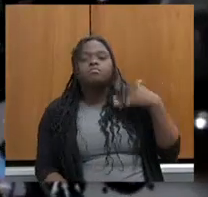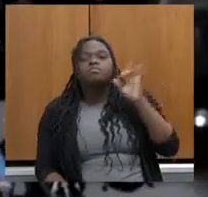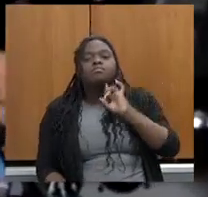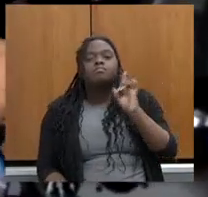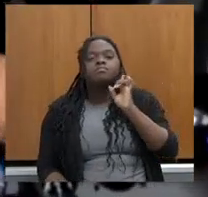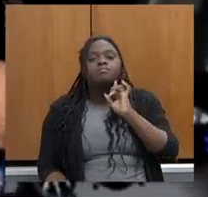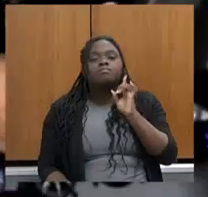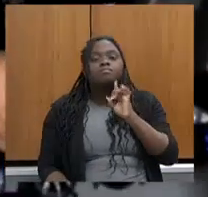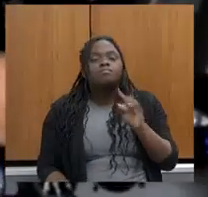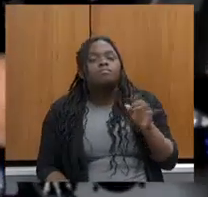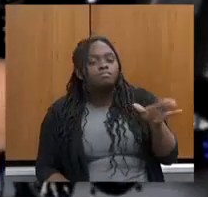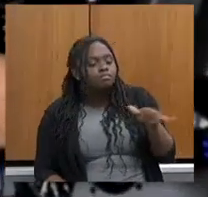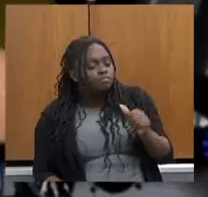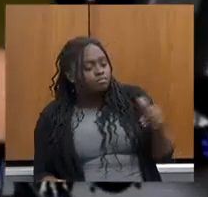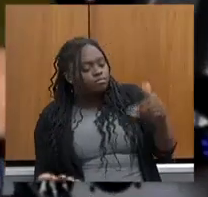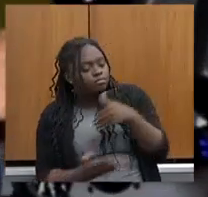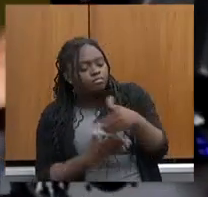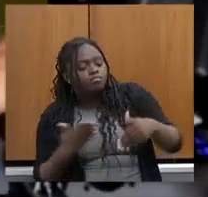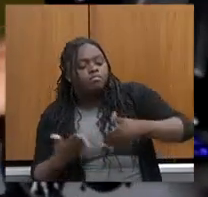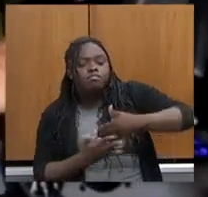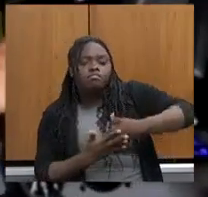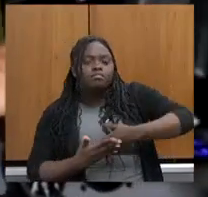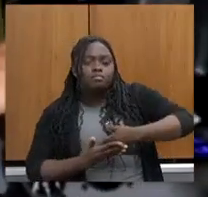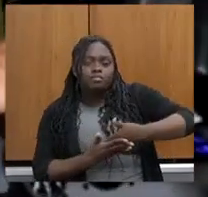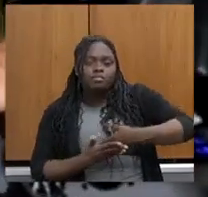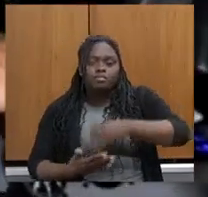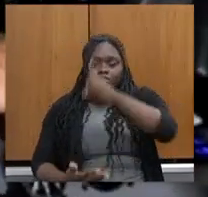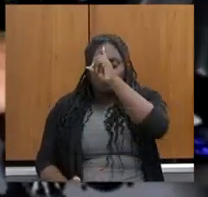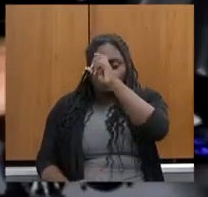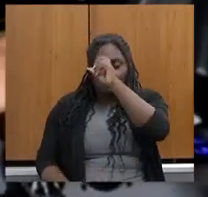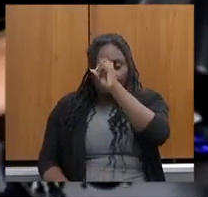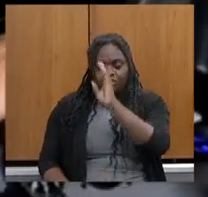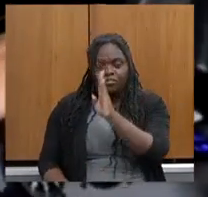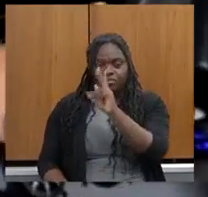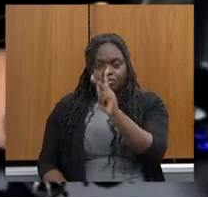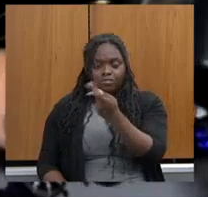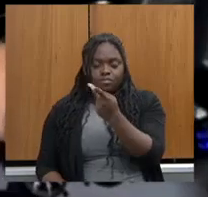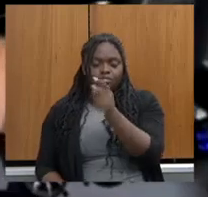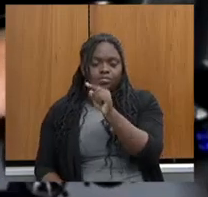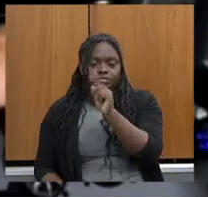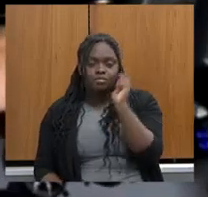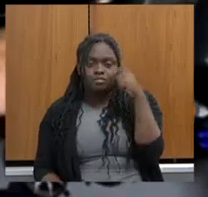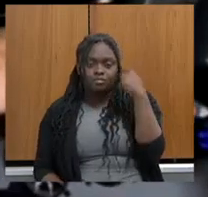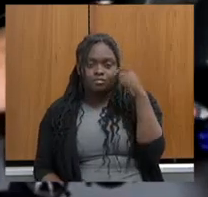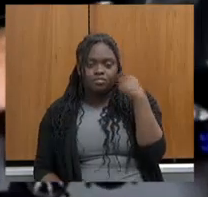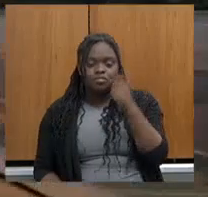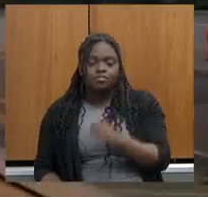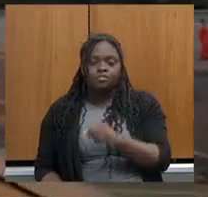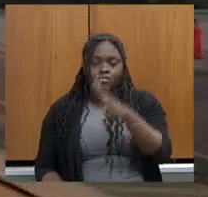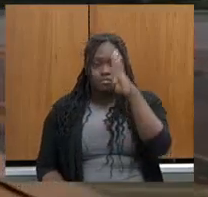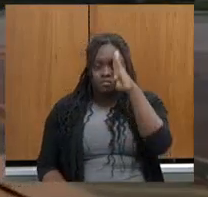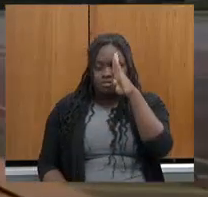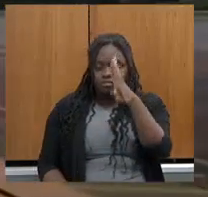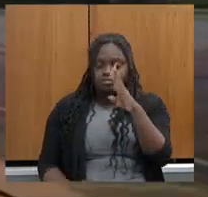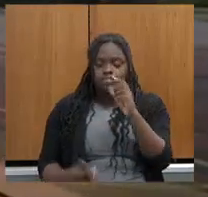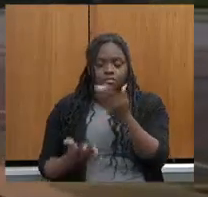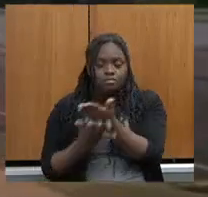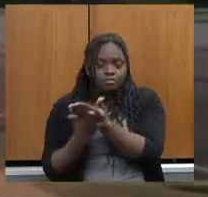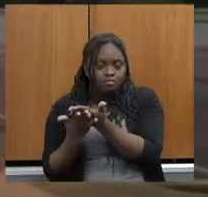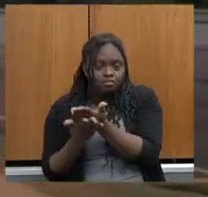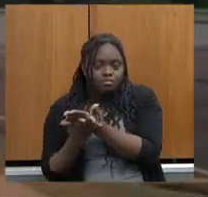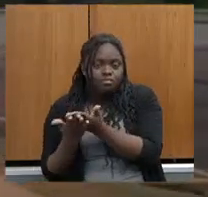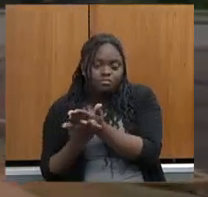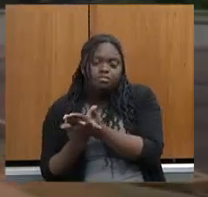providenciou a transferência da neném para o Hospital das Clínicas de Porto Alegre referência para esse tratamento